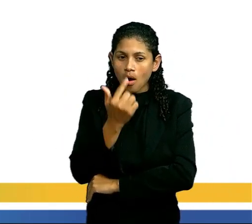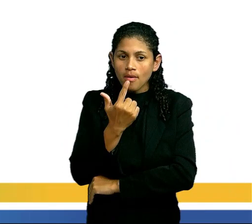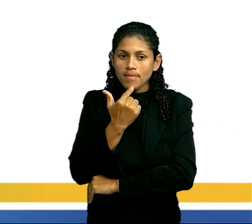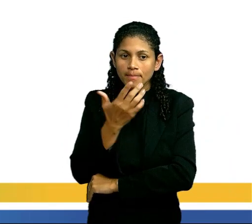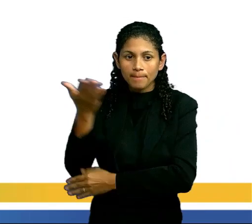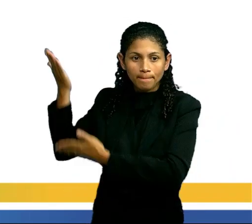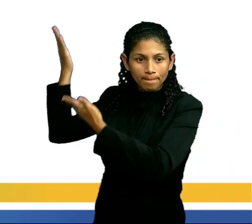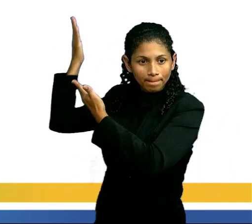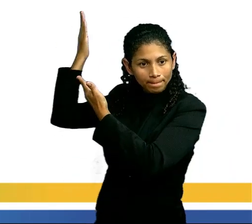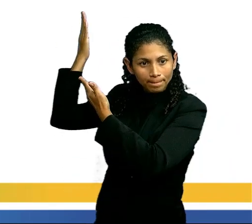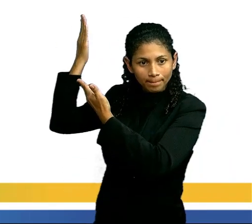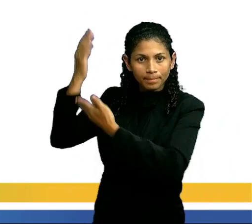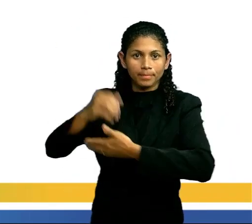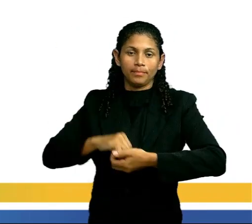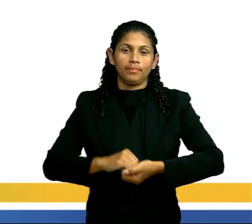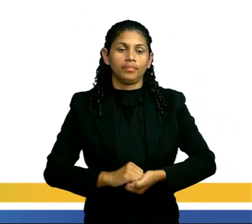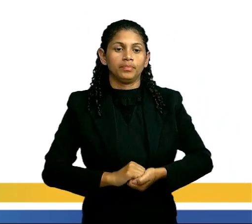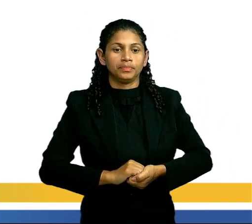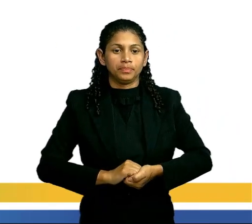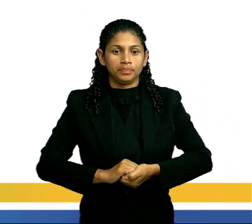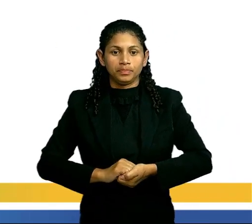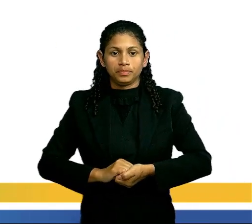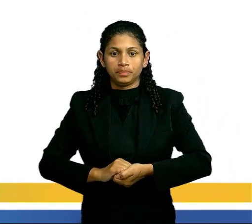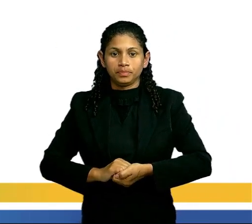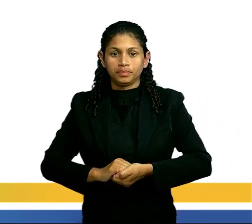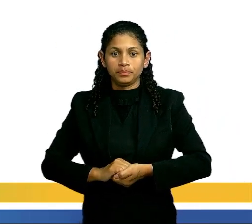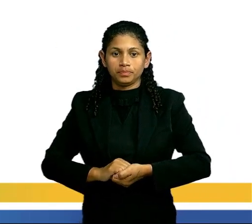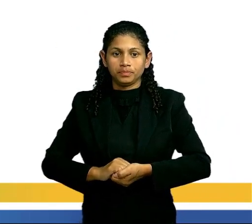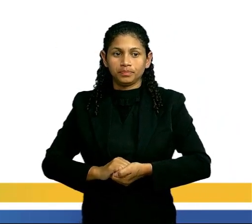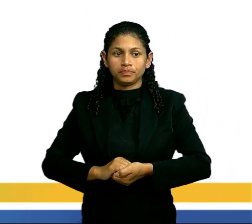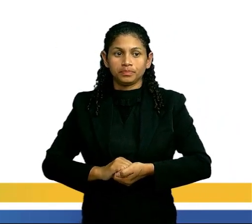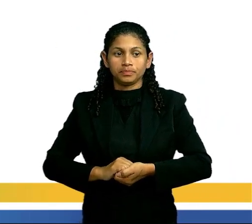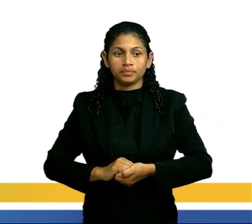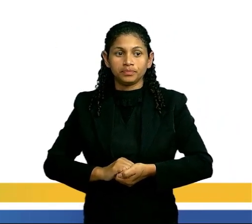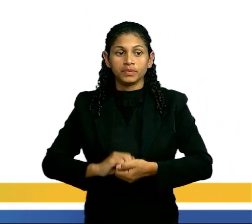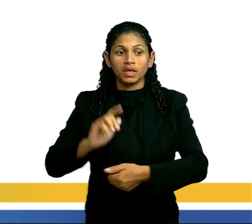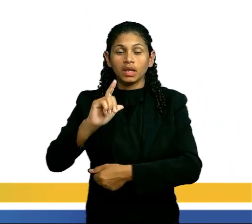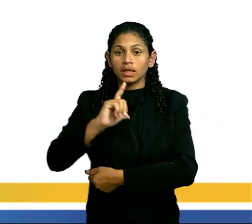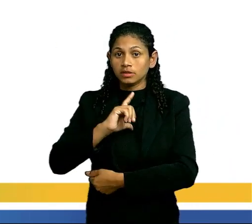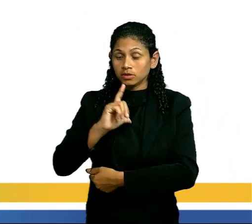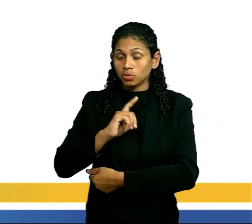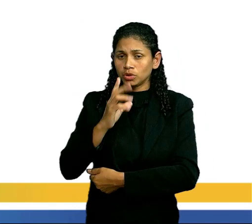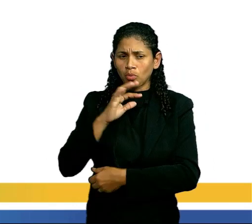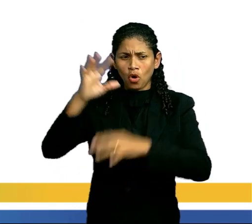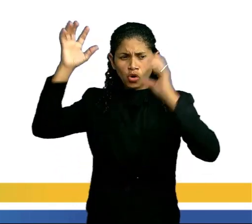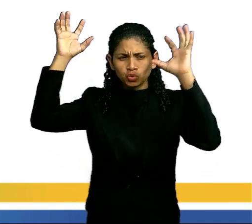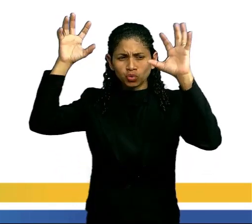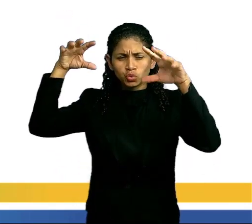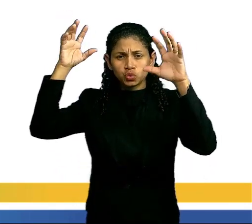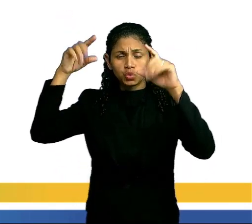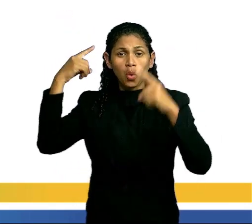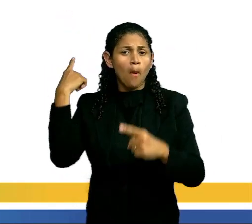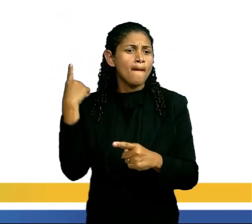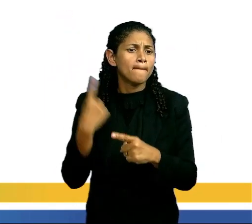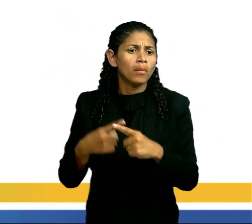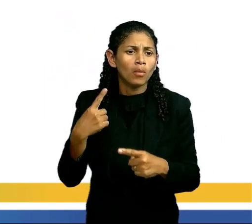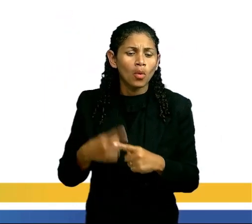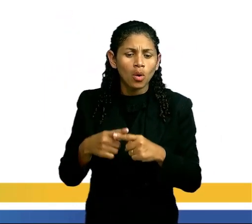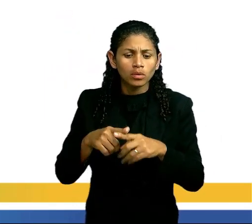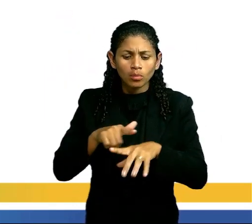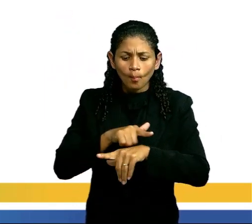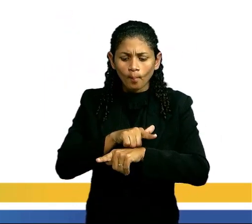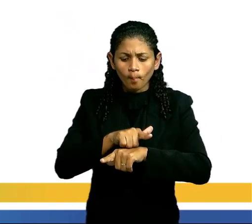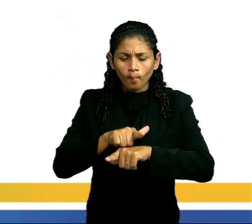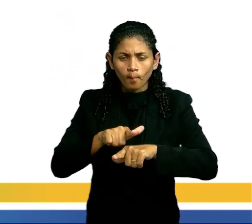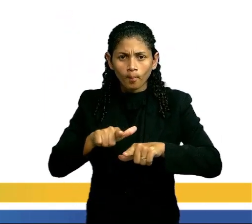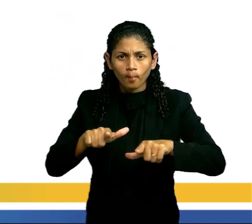pois, antes do verbo, porquanto. E temos um exemplo que diz: choveu, porque o chão